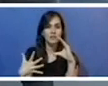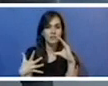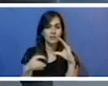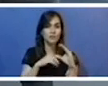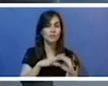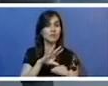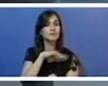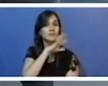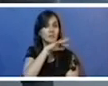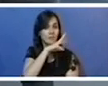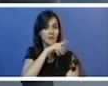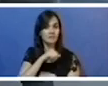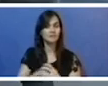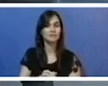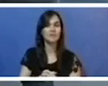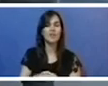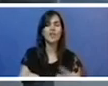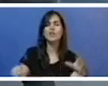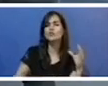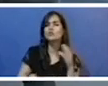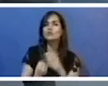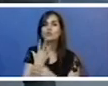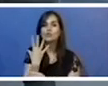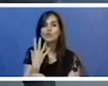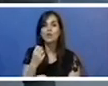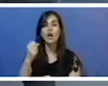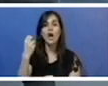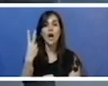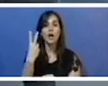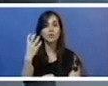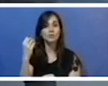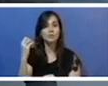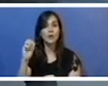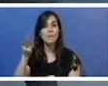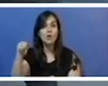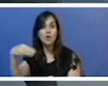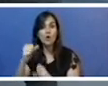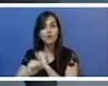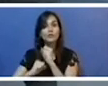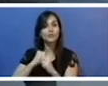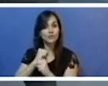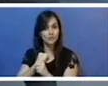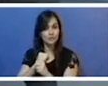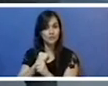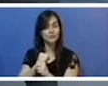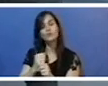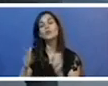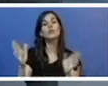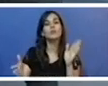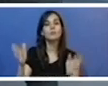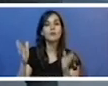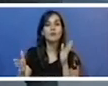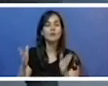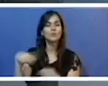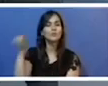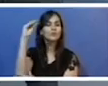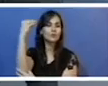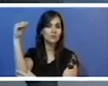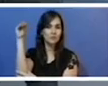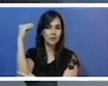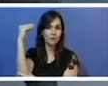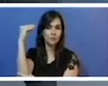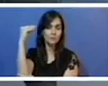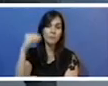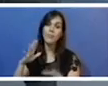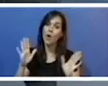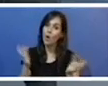eles surgiram aproximadamente 200 milhões de anos, entre o período Triássico e Jurássico.